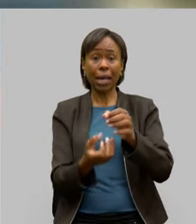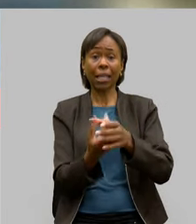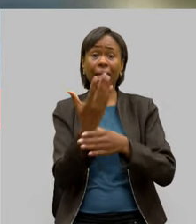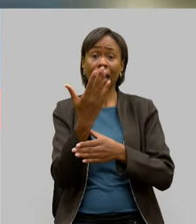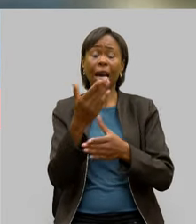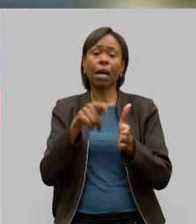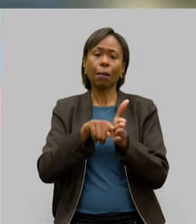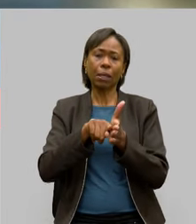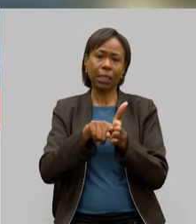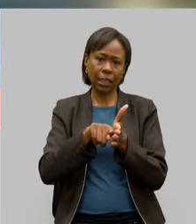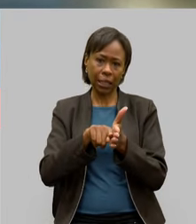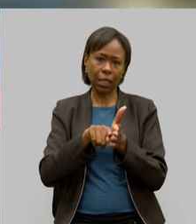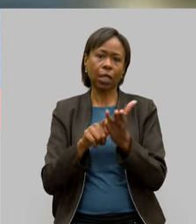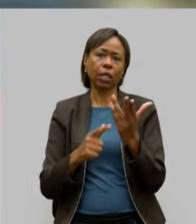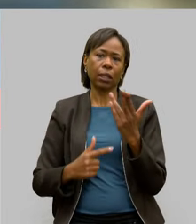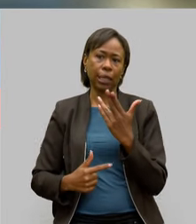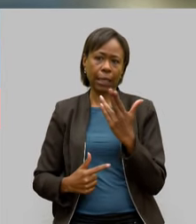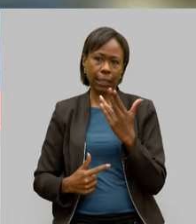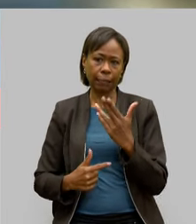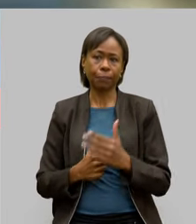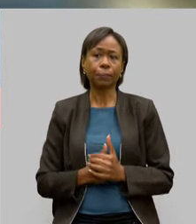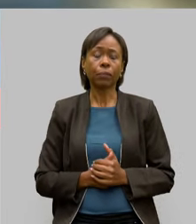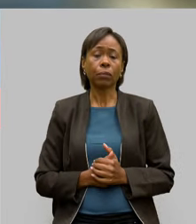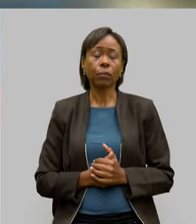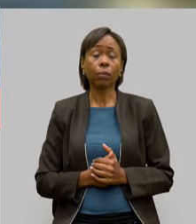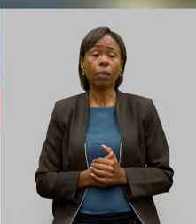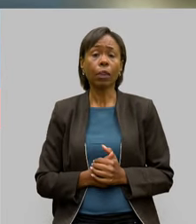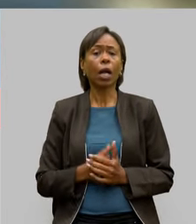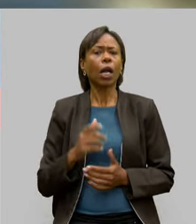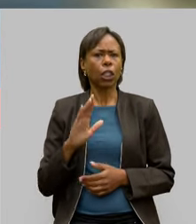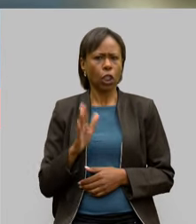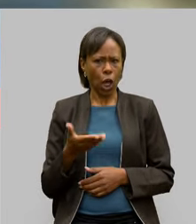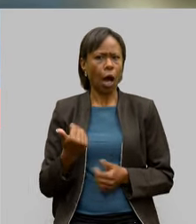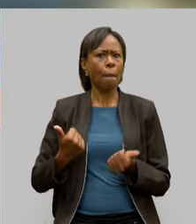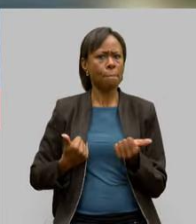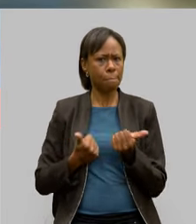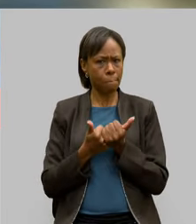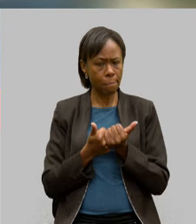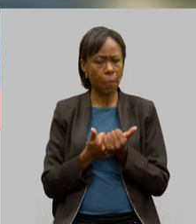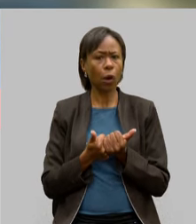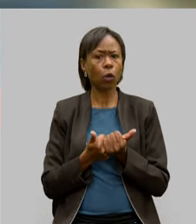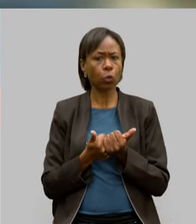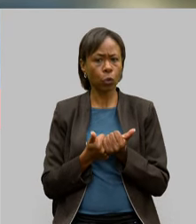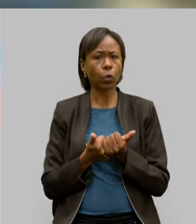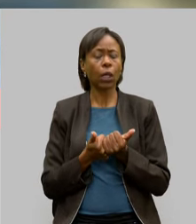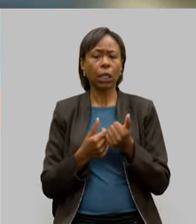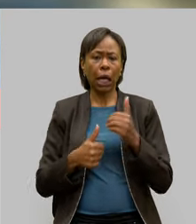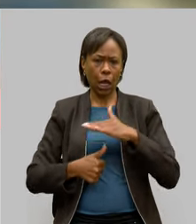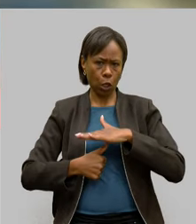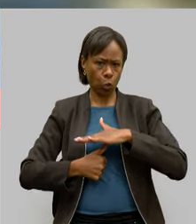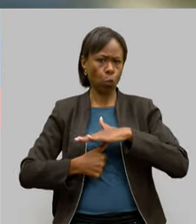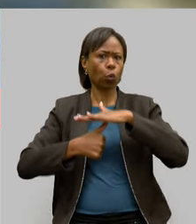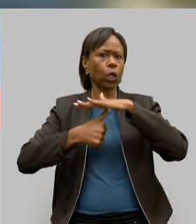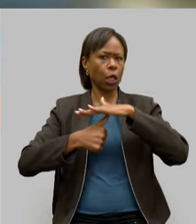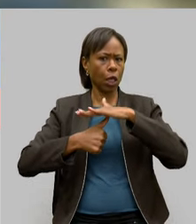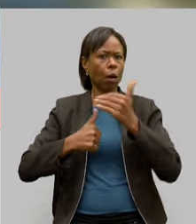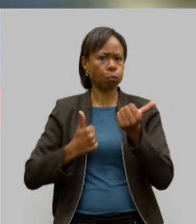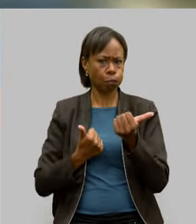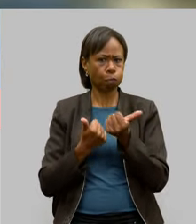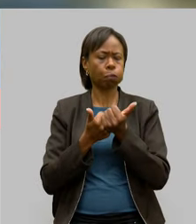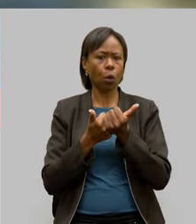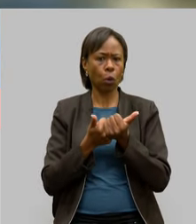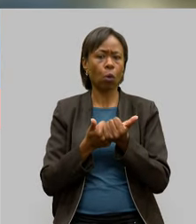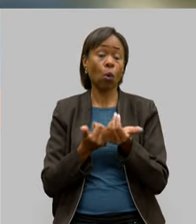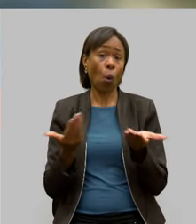universidade nós hã tivemos todo do apoio né da atual Reitoria né que foi representada hoje aí